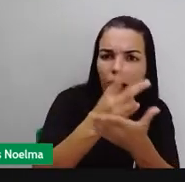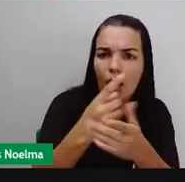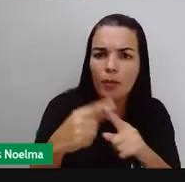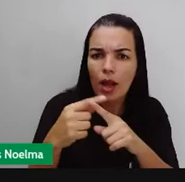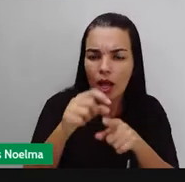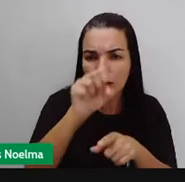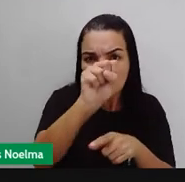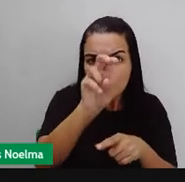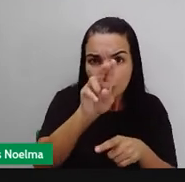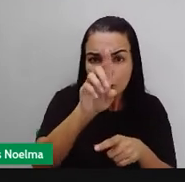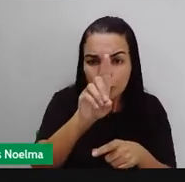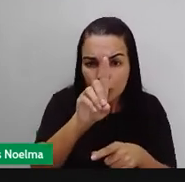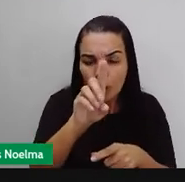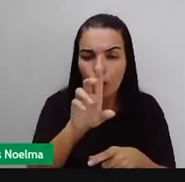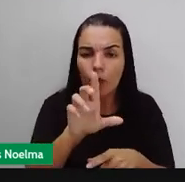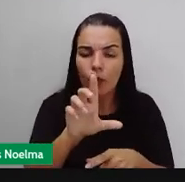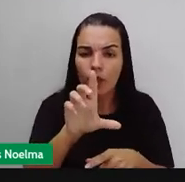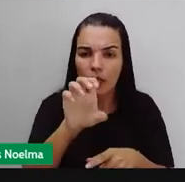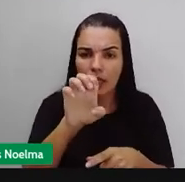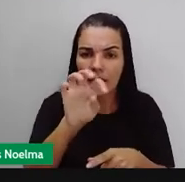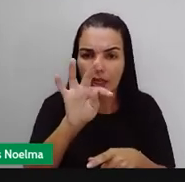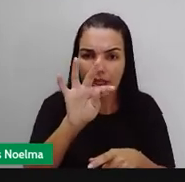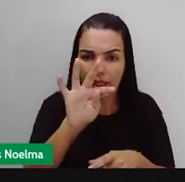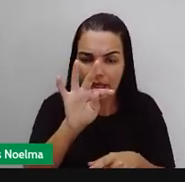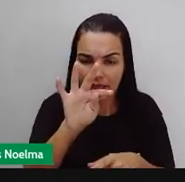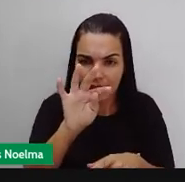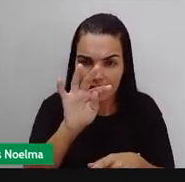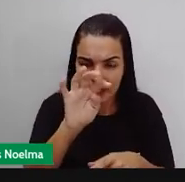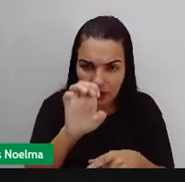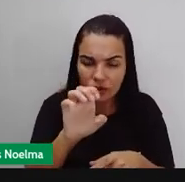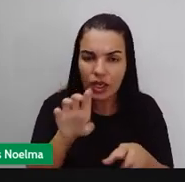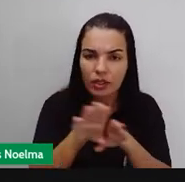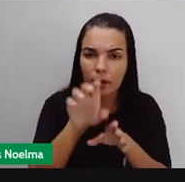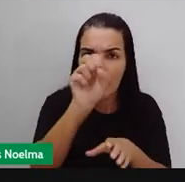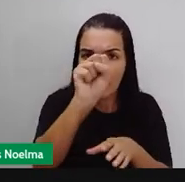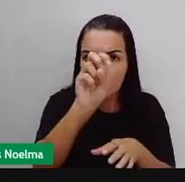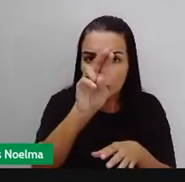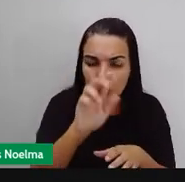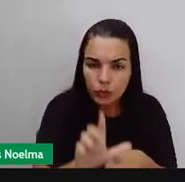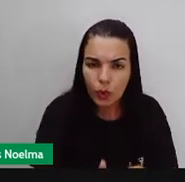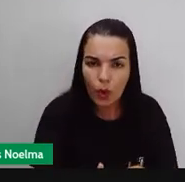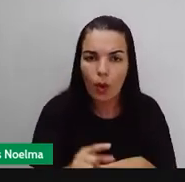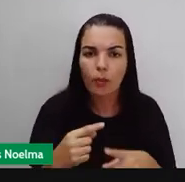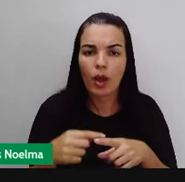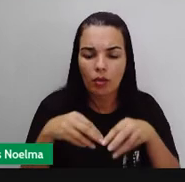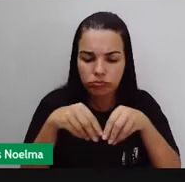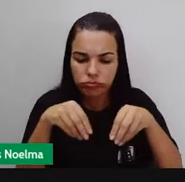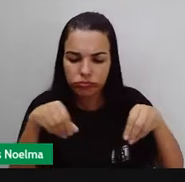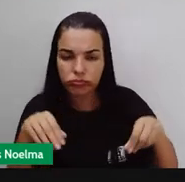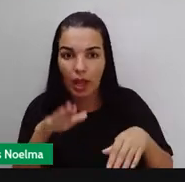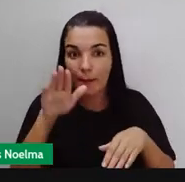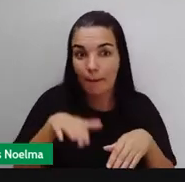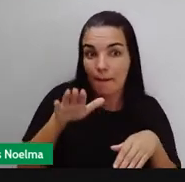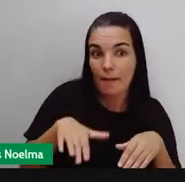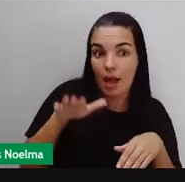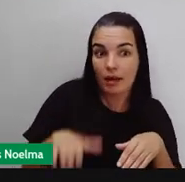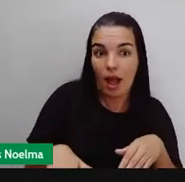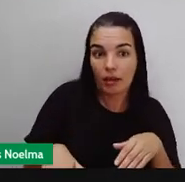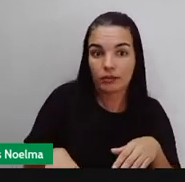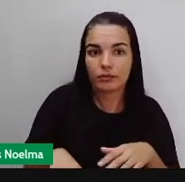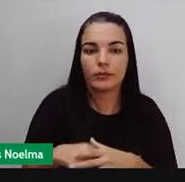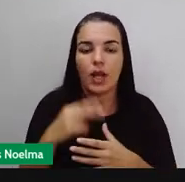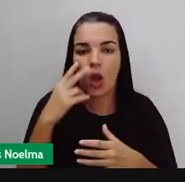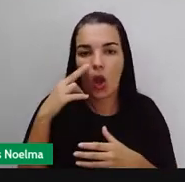Sul, por causa das terras de baixo preço, né? E aqui a gente tem um mapa aí de 1960 a